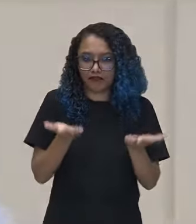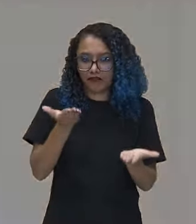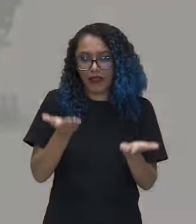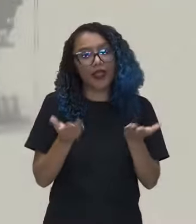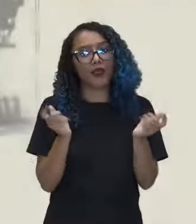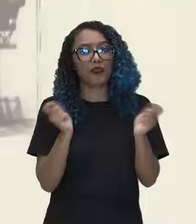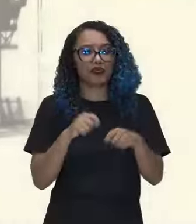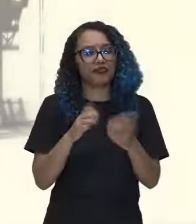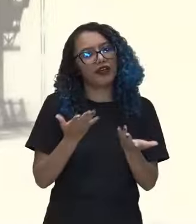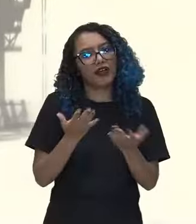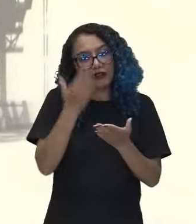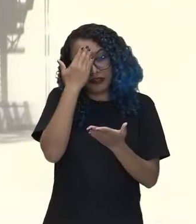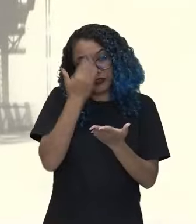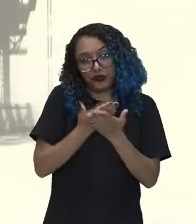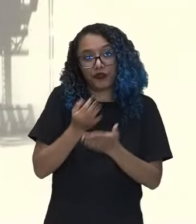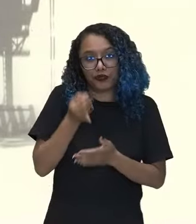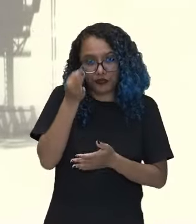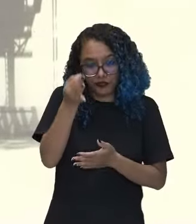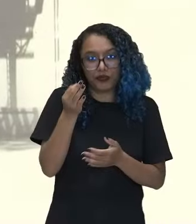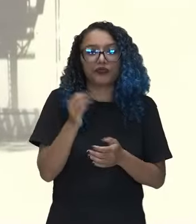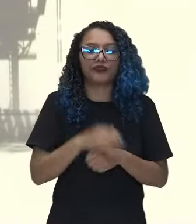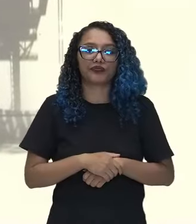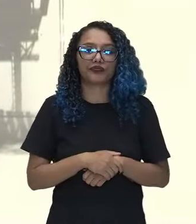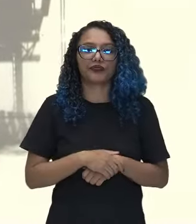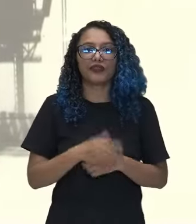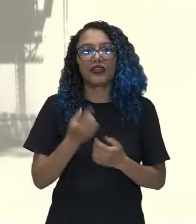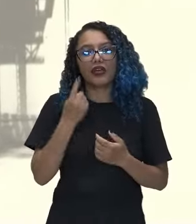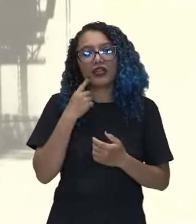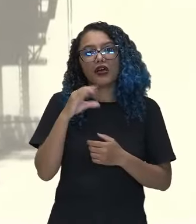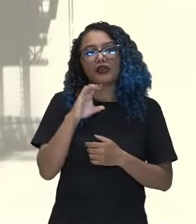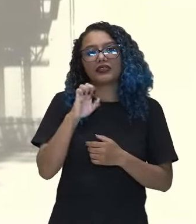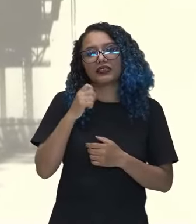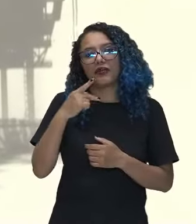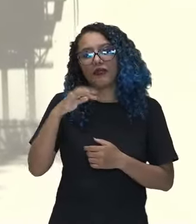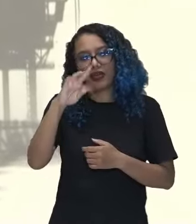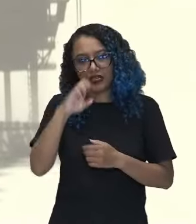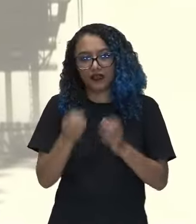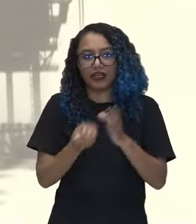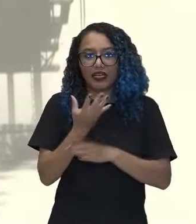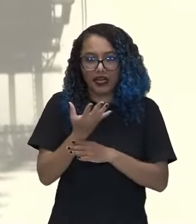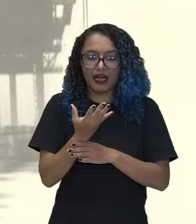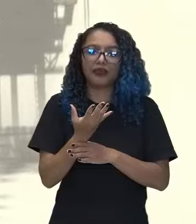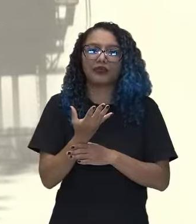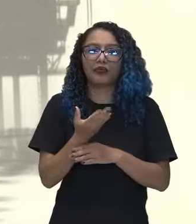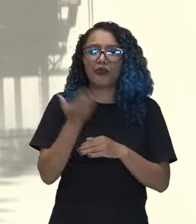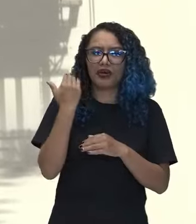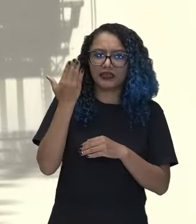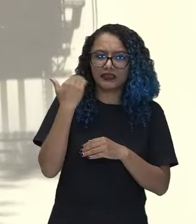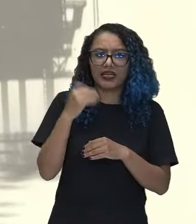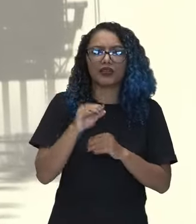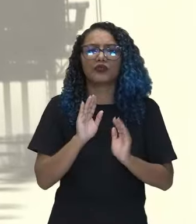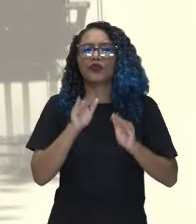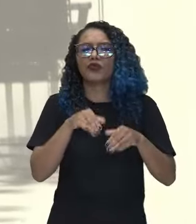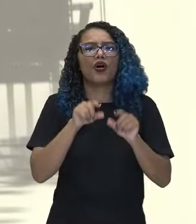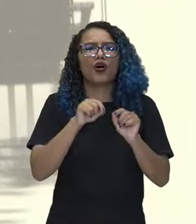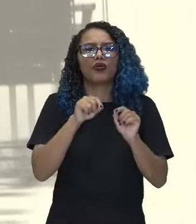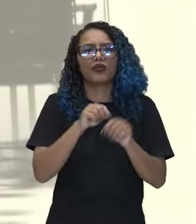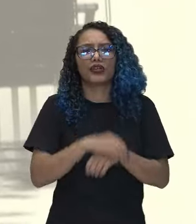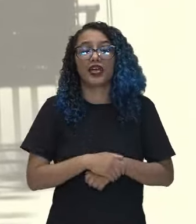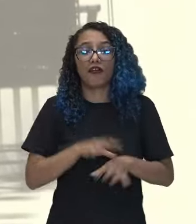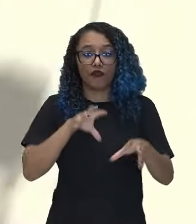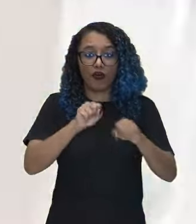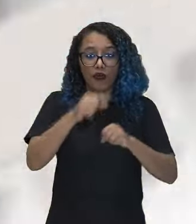é o futuro. O CEPETRO foi criado em 1987, época em que havia necessidade de formar pessoal para trabalhar na